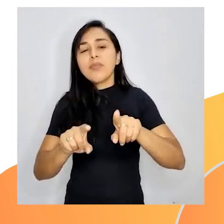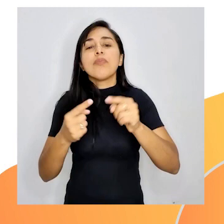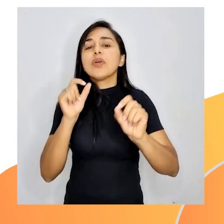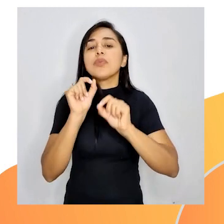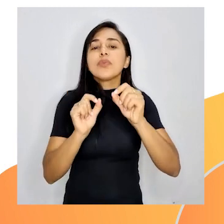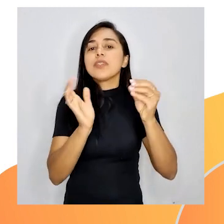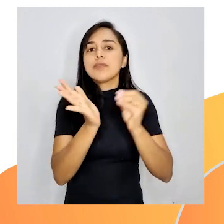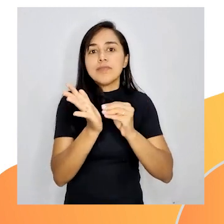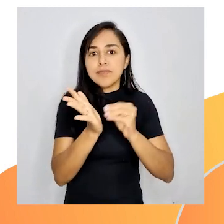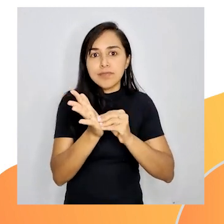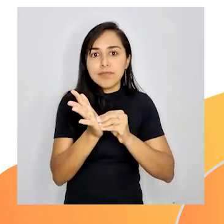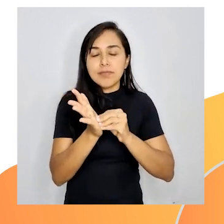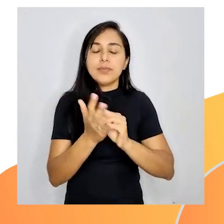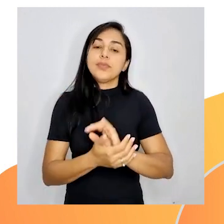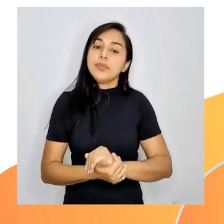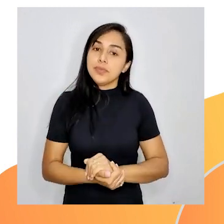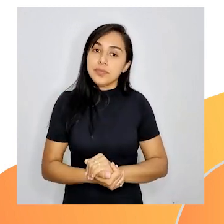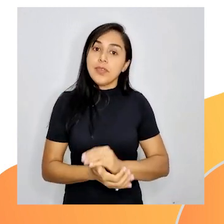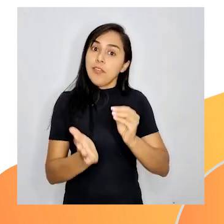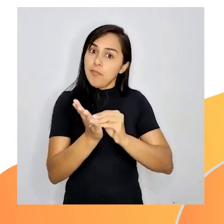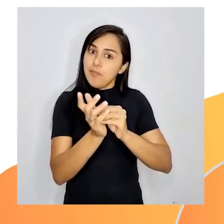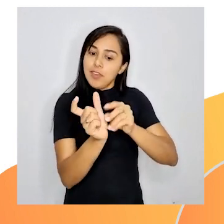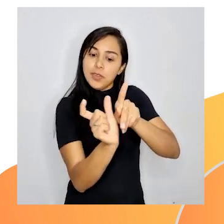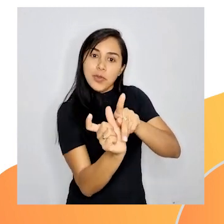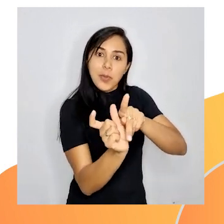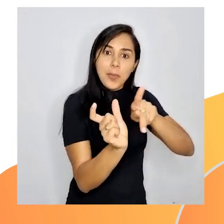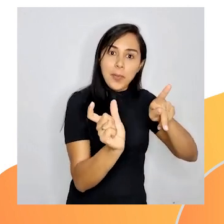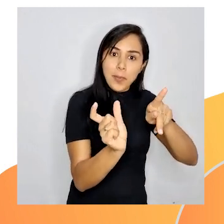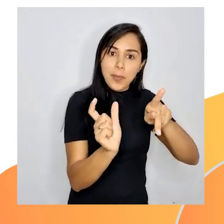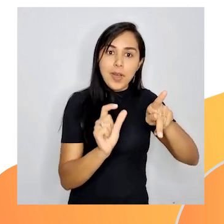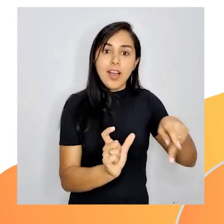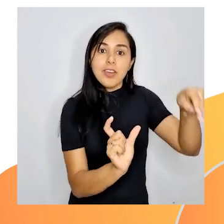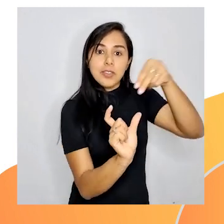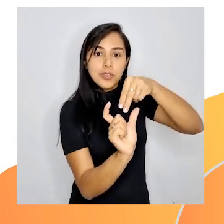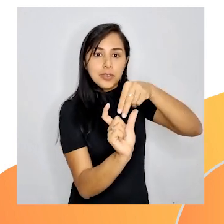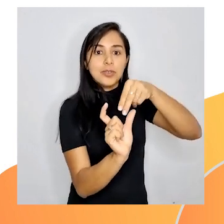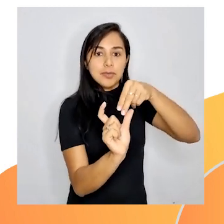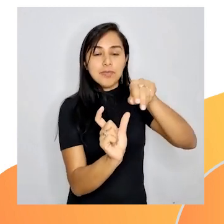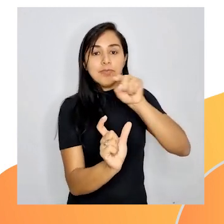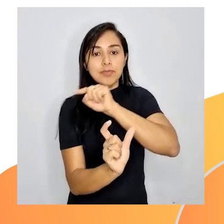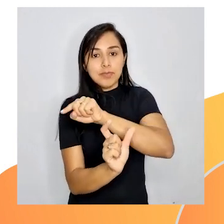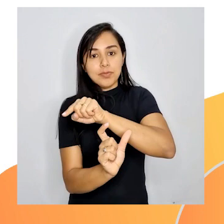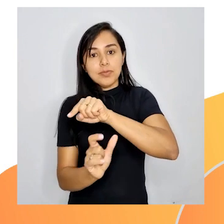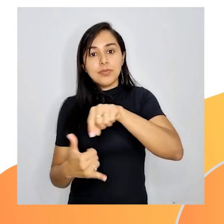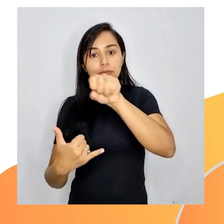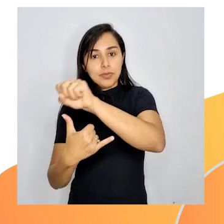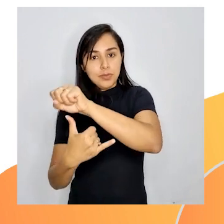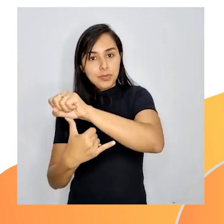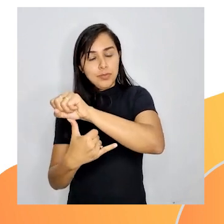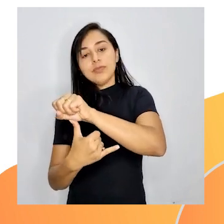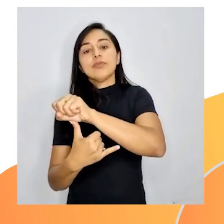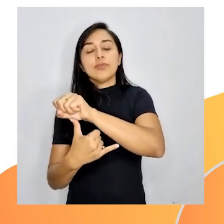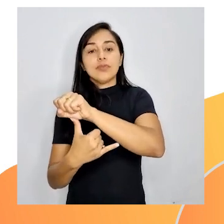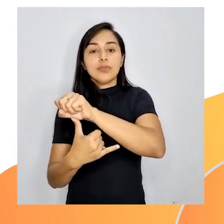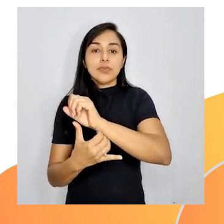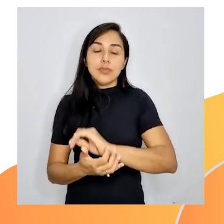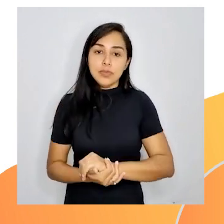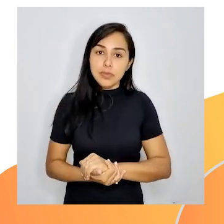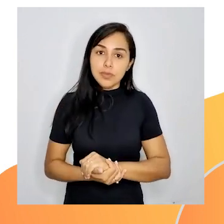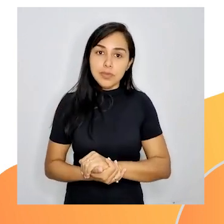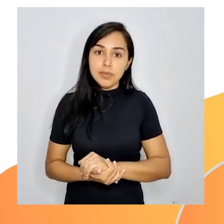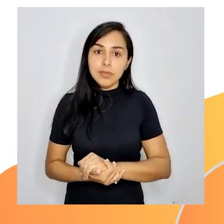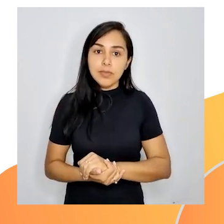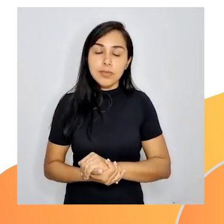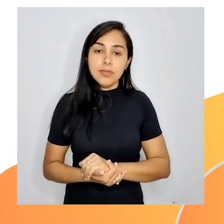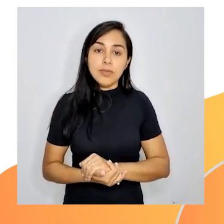gente? Está faltando o predicativo do sujeito, né? Quando falta o predicativo do sujeito na oração principal,